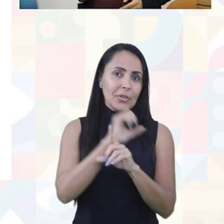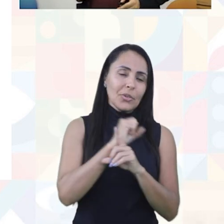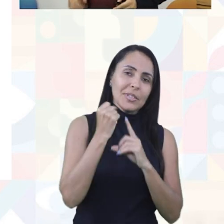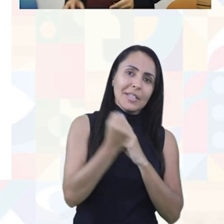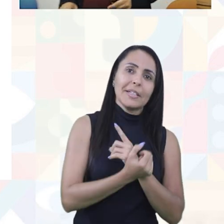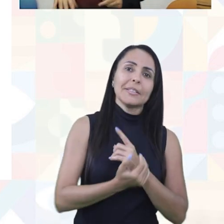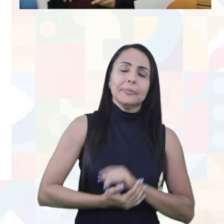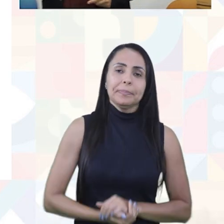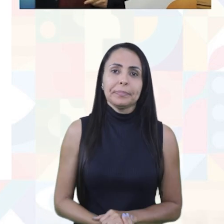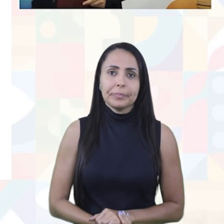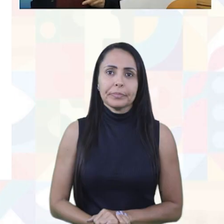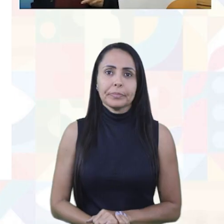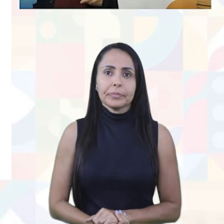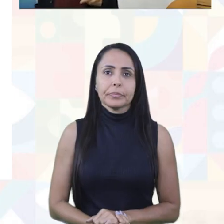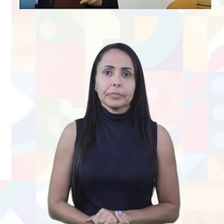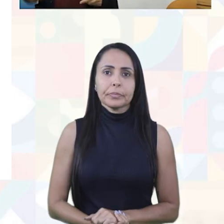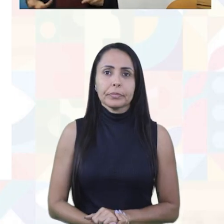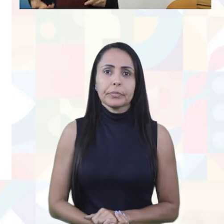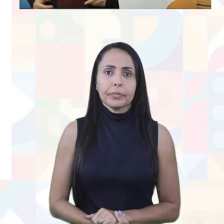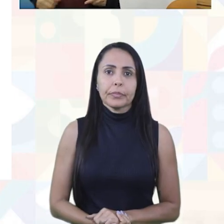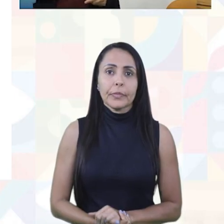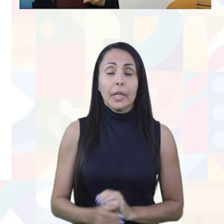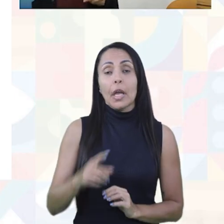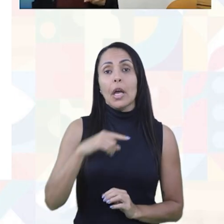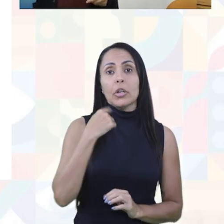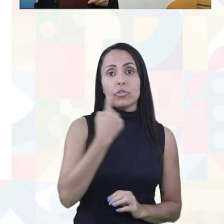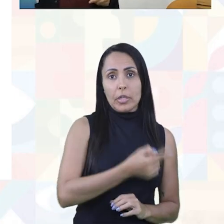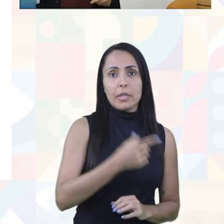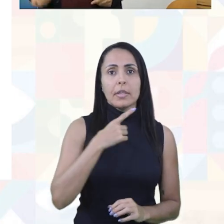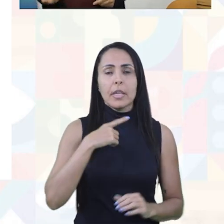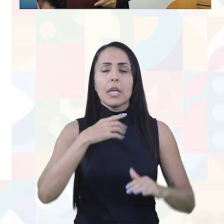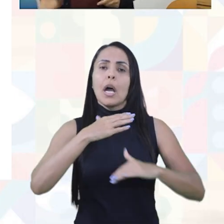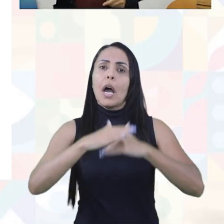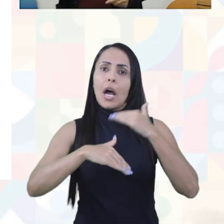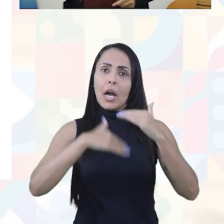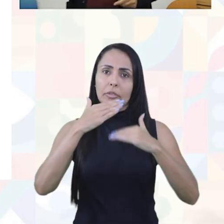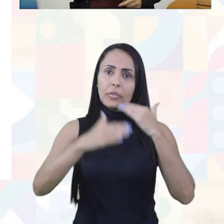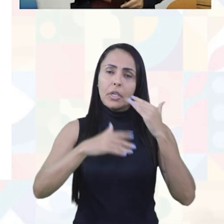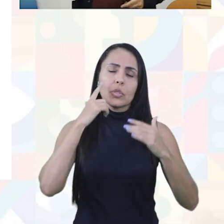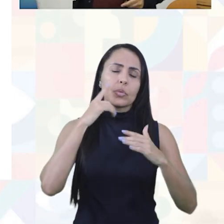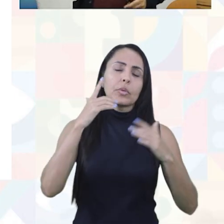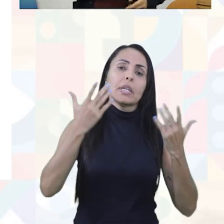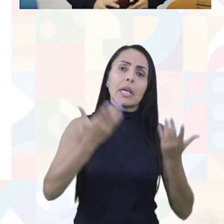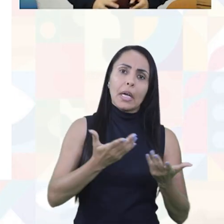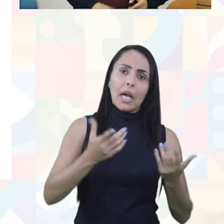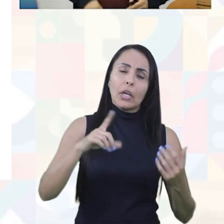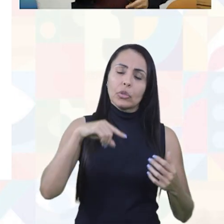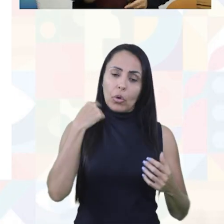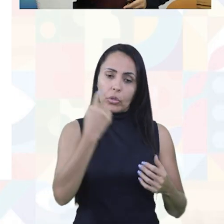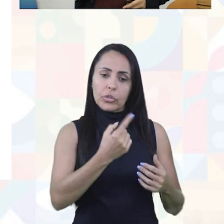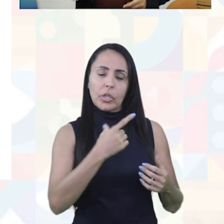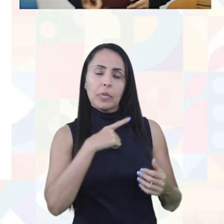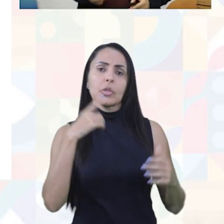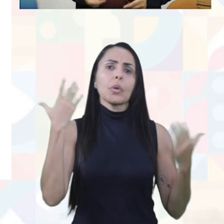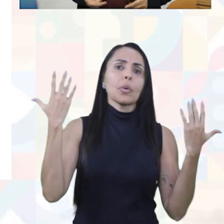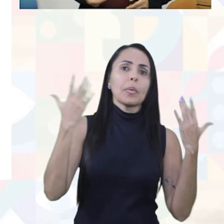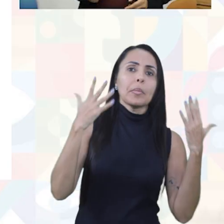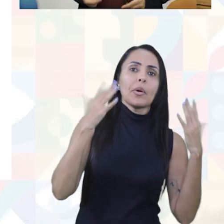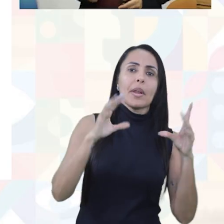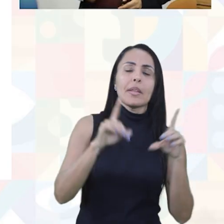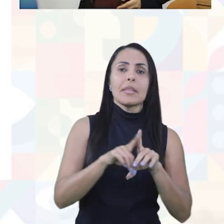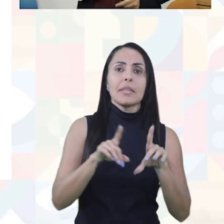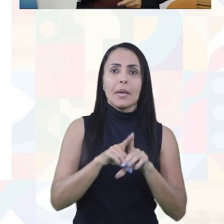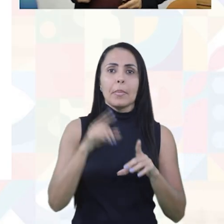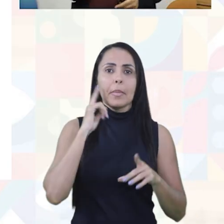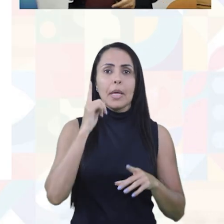como um todo, tá? A gente tem muito avanço, a gente tem muito a comemorar, mas também temos muito a lutar com relação a questões